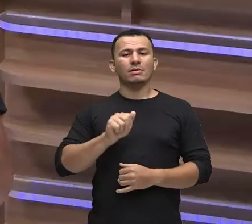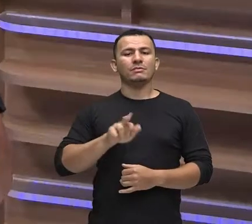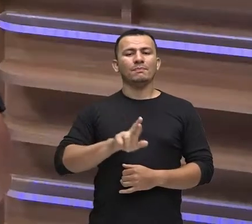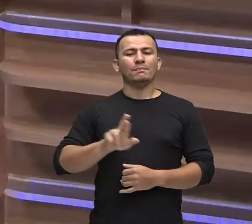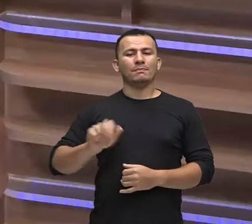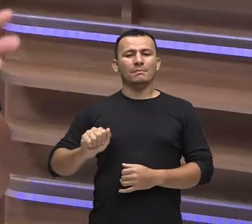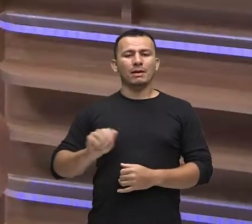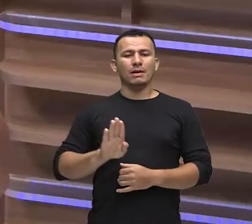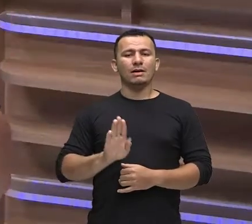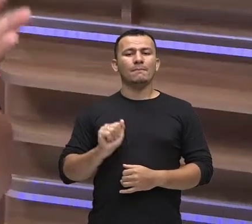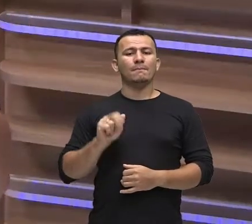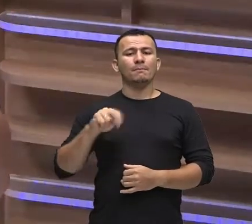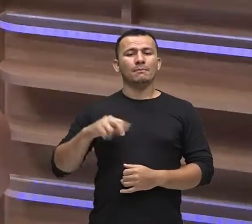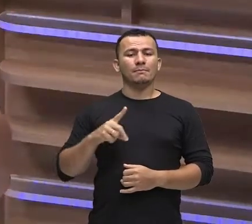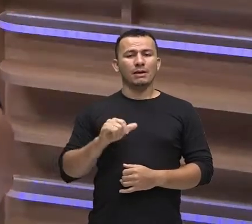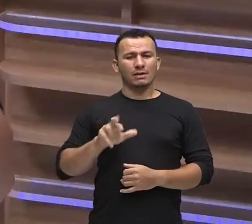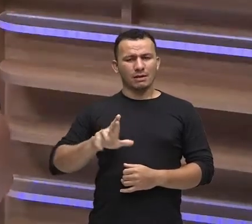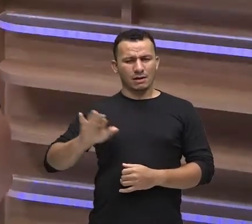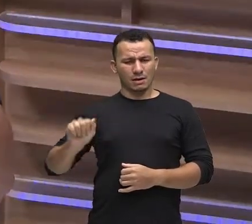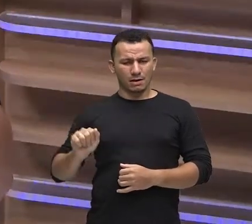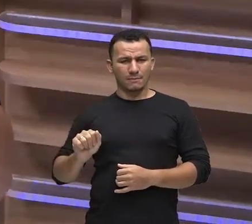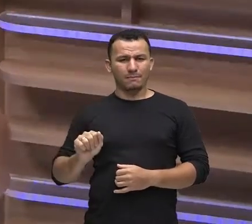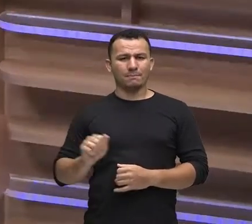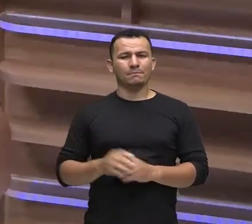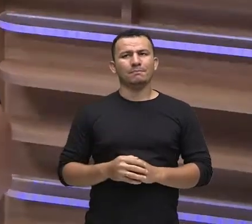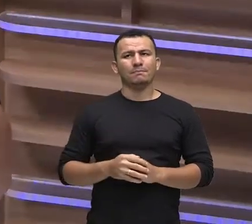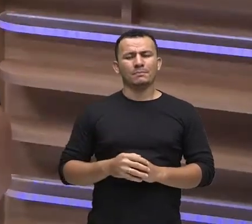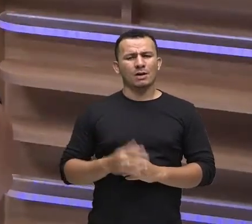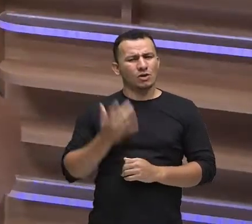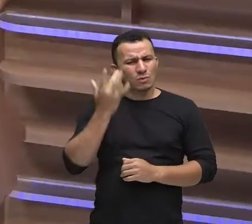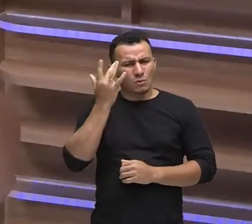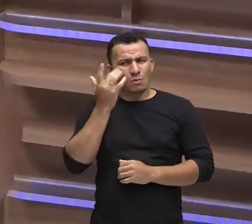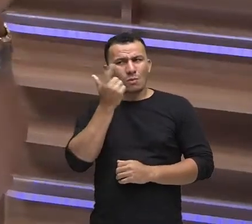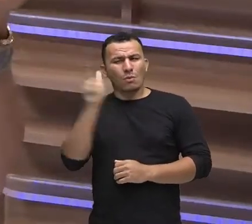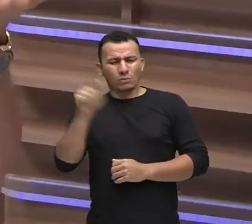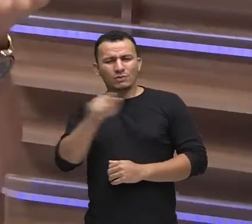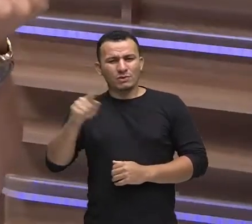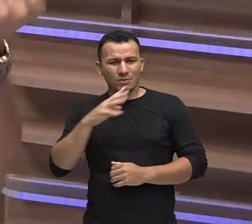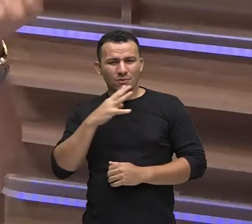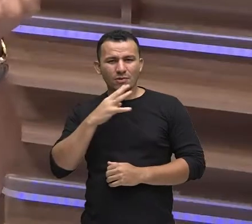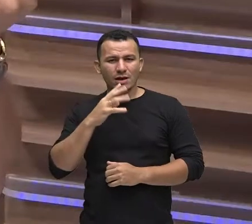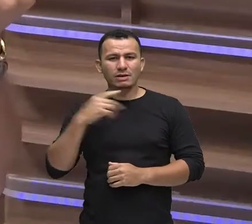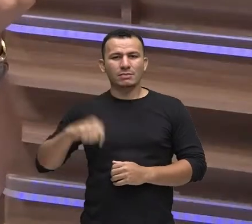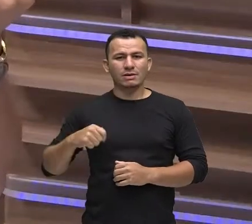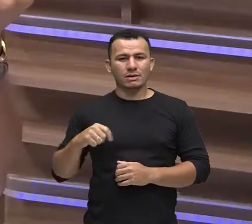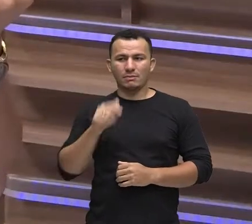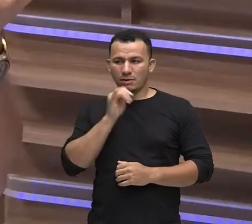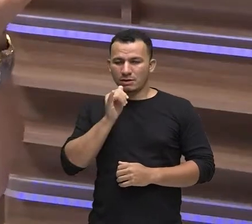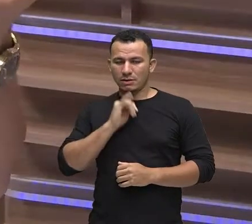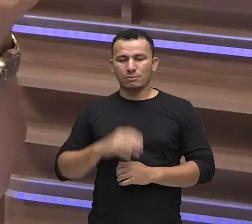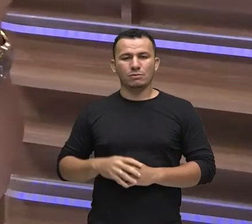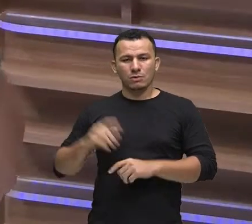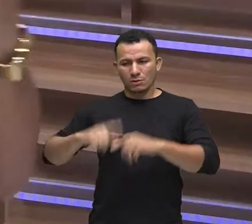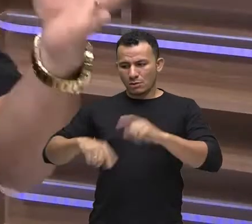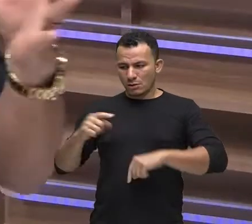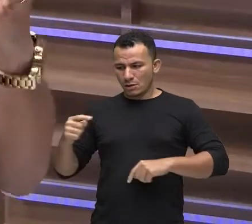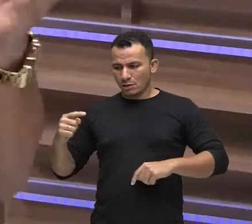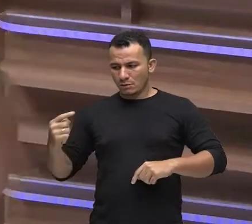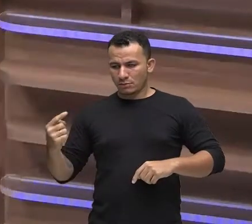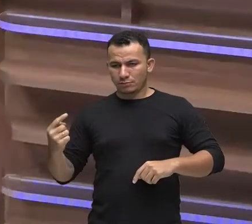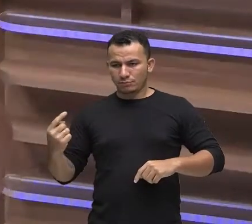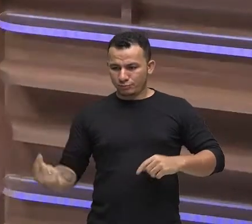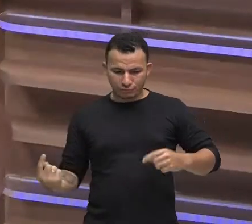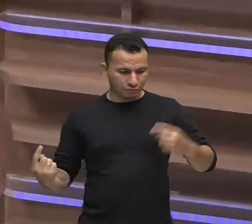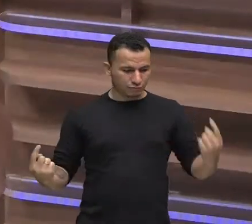Vou colocar aqui, que eu acredito que é uma brincadeira que todos conheçam, um joguinho de ataque, onde você precisa roubar a base